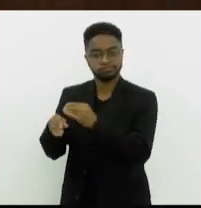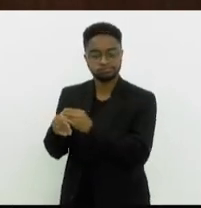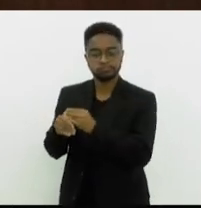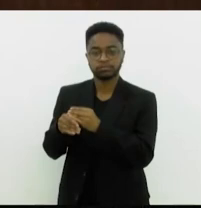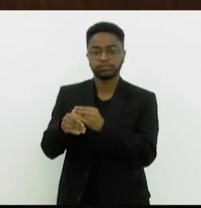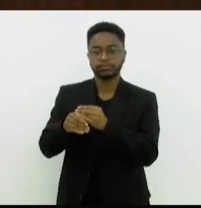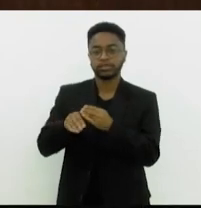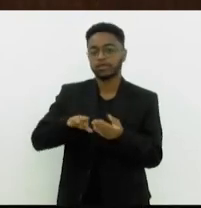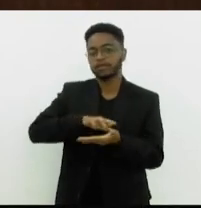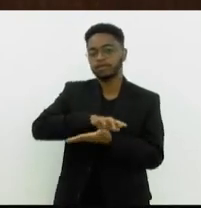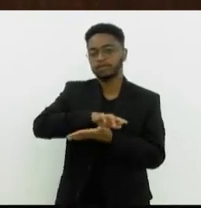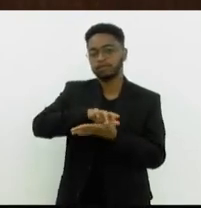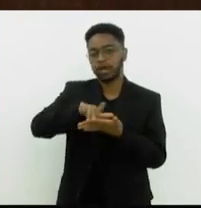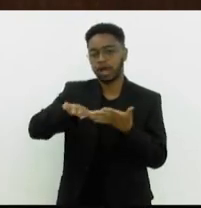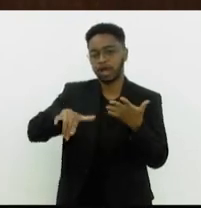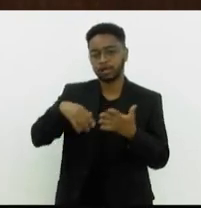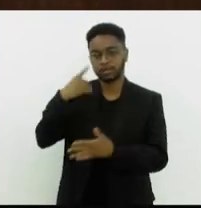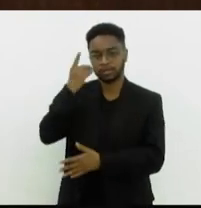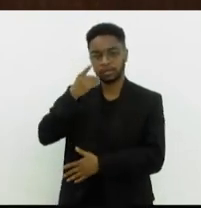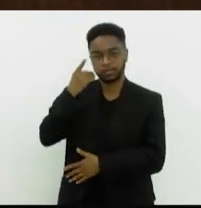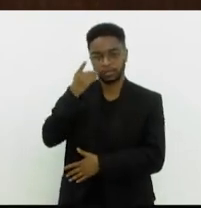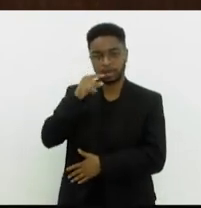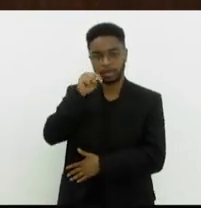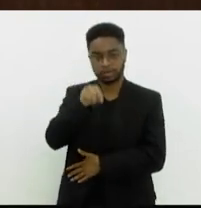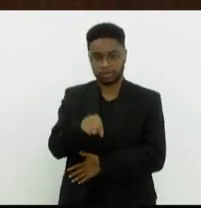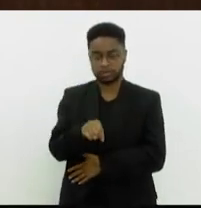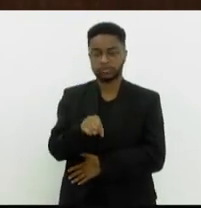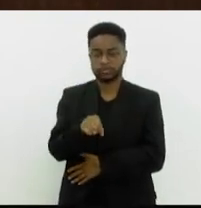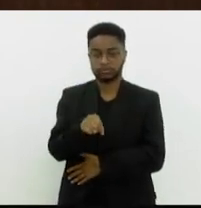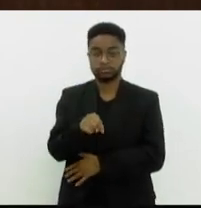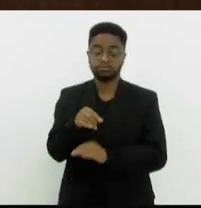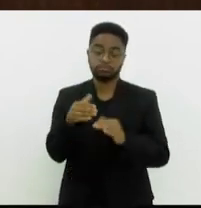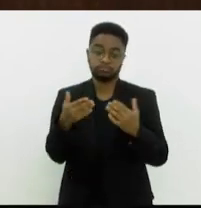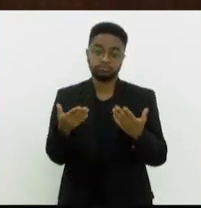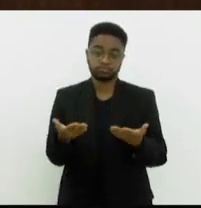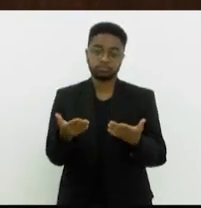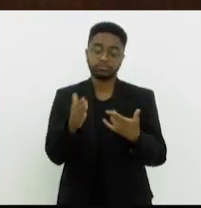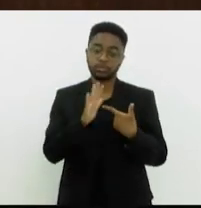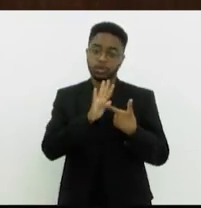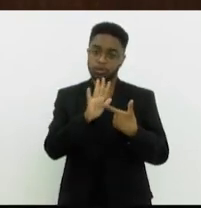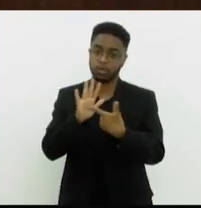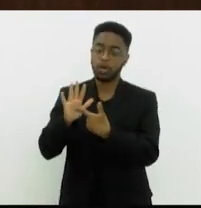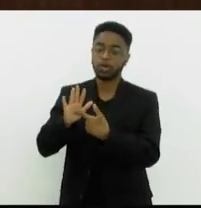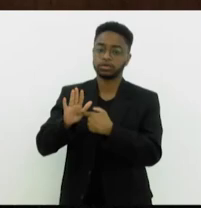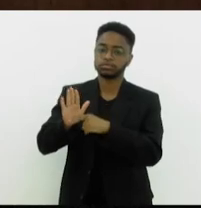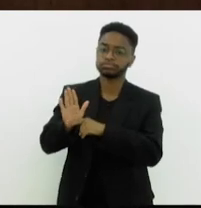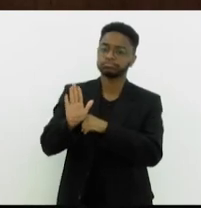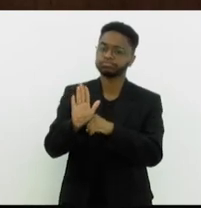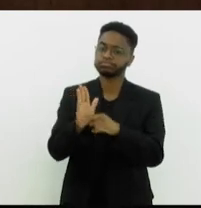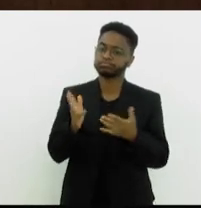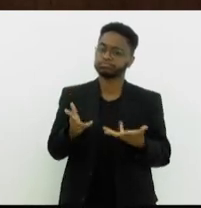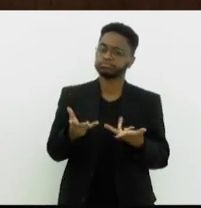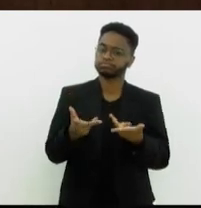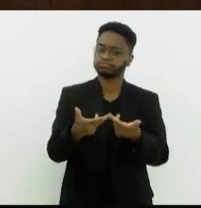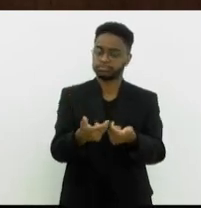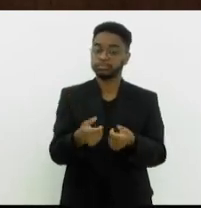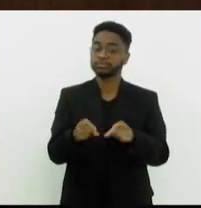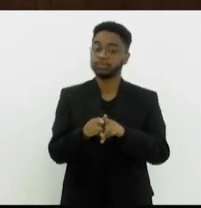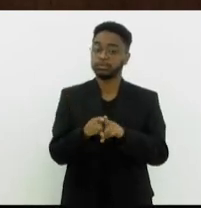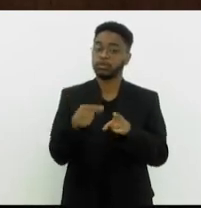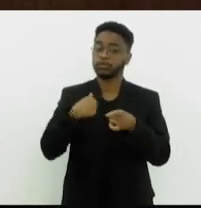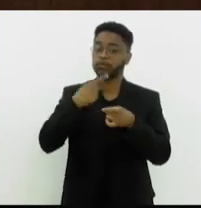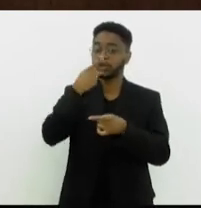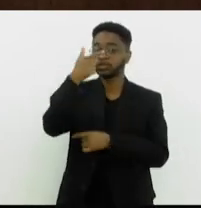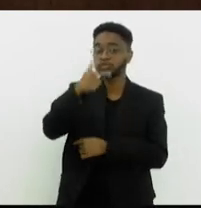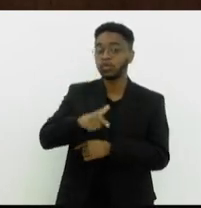de diversos deputados e deputadas aqui e que traz uma contribuição muito rica, volto a dizer, de um